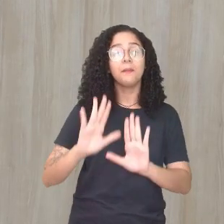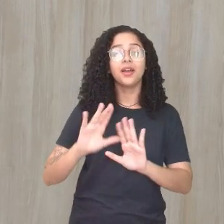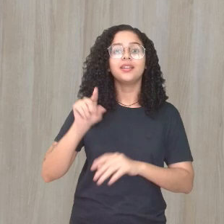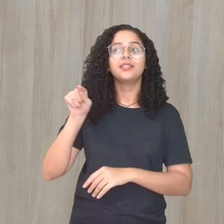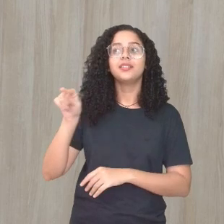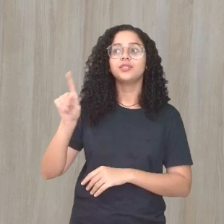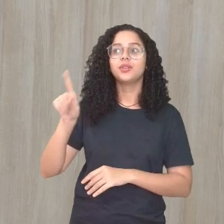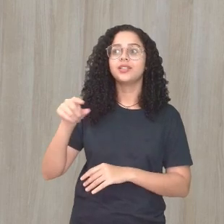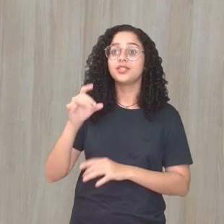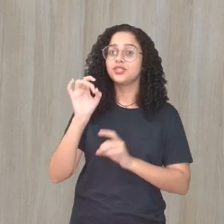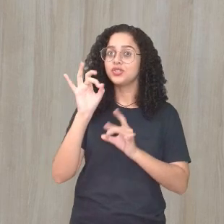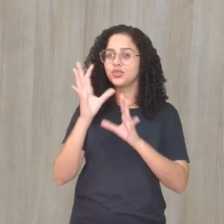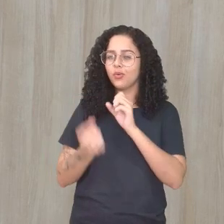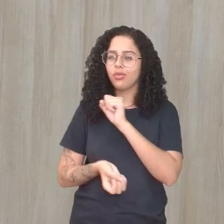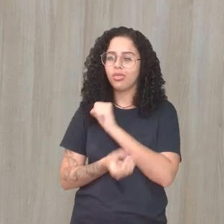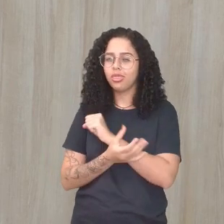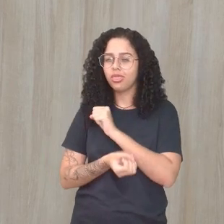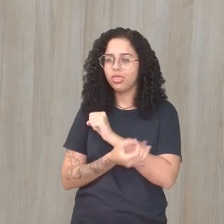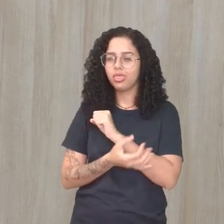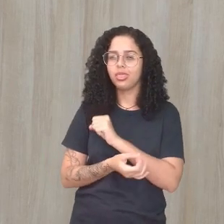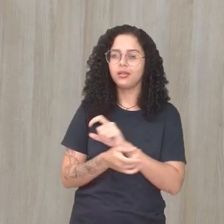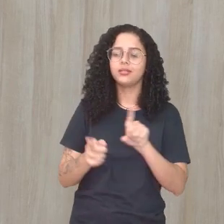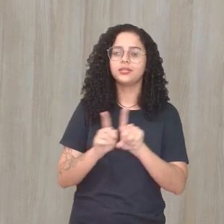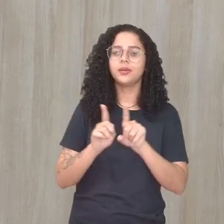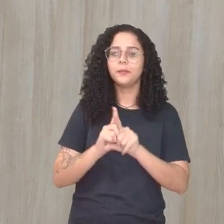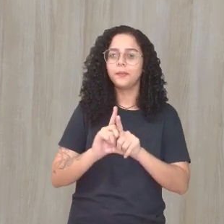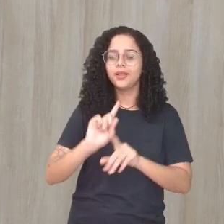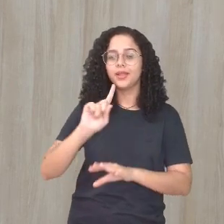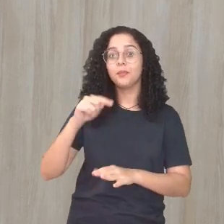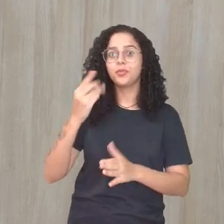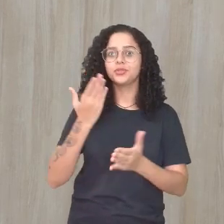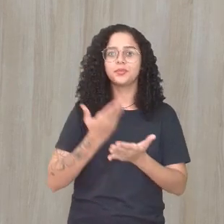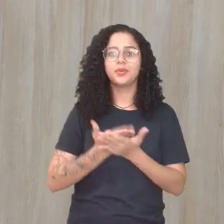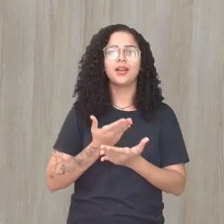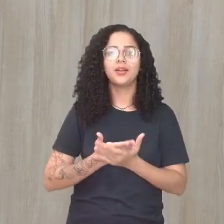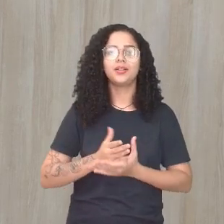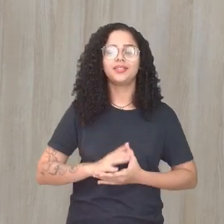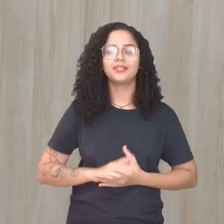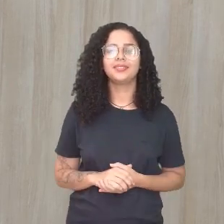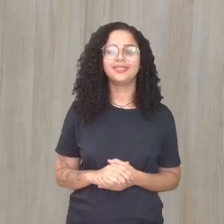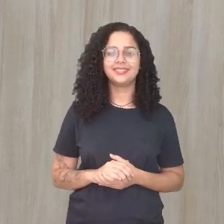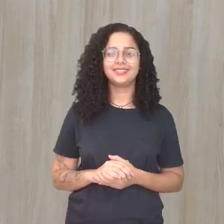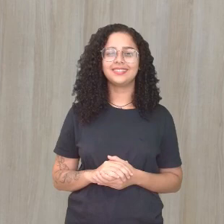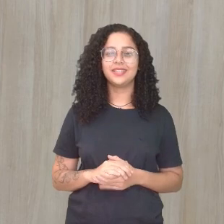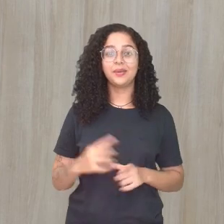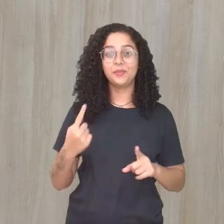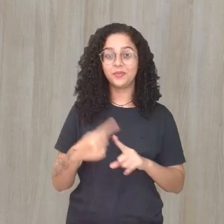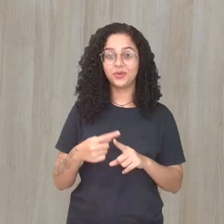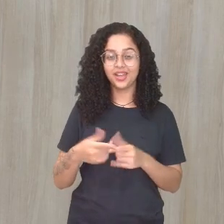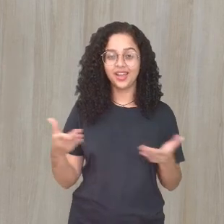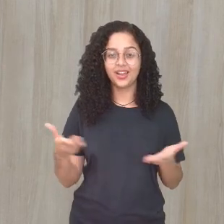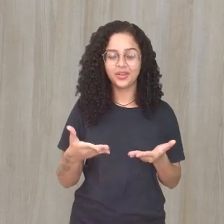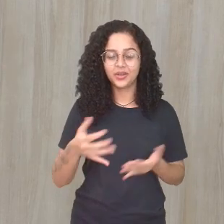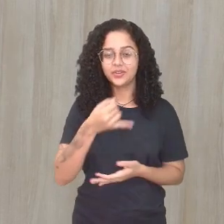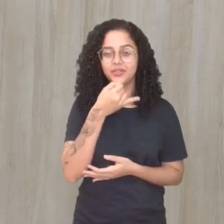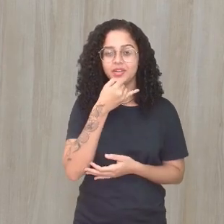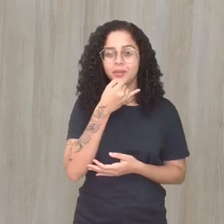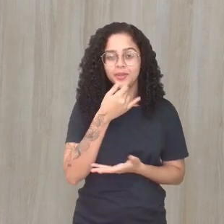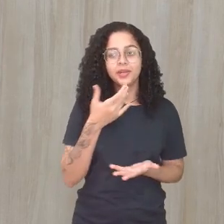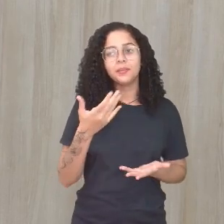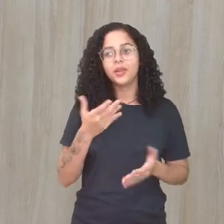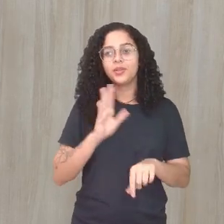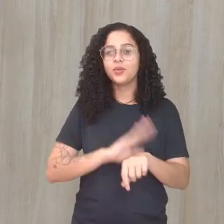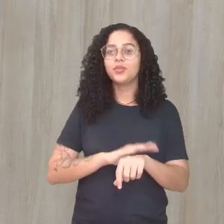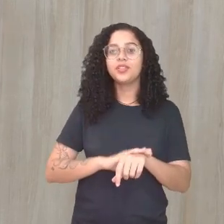um spoiler e como cenas do próximo episódio, porque infelizmente, né,